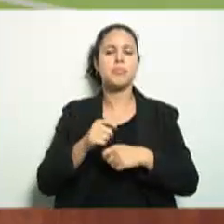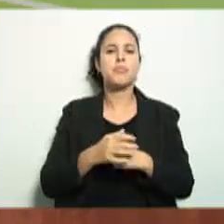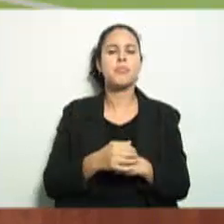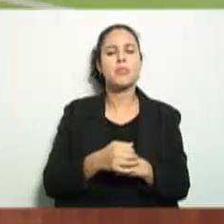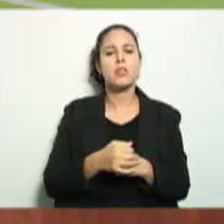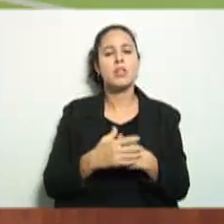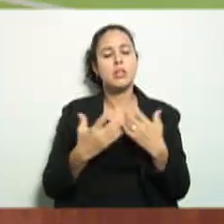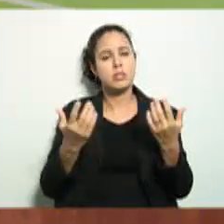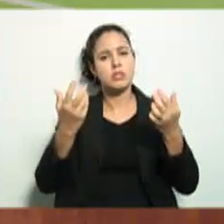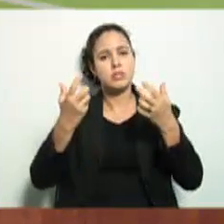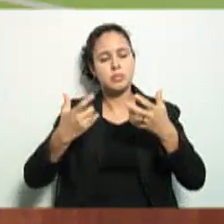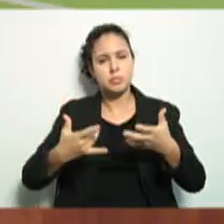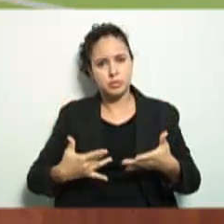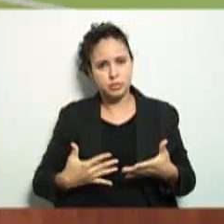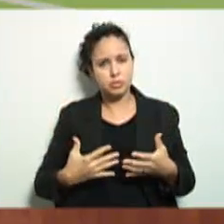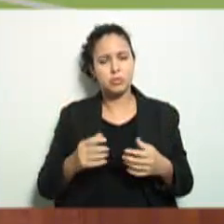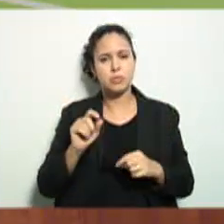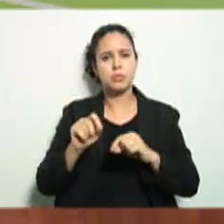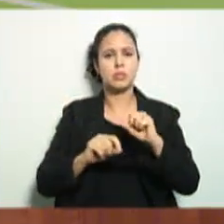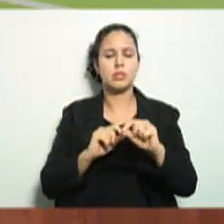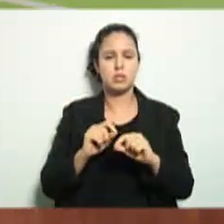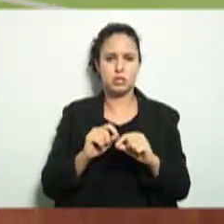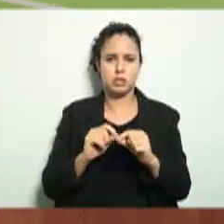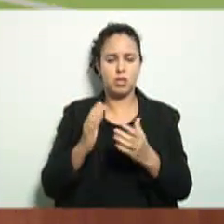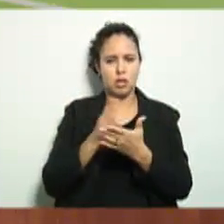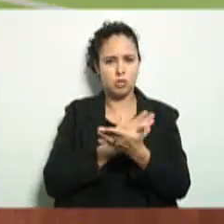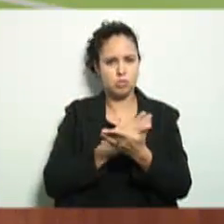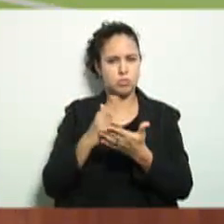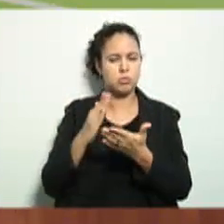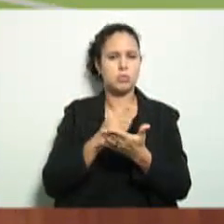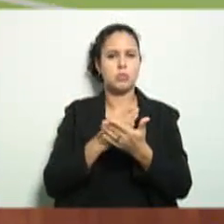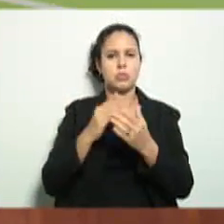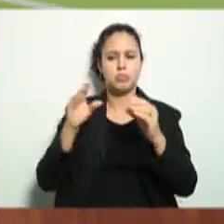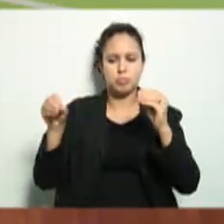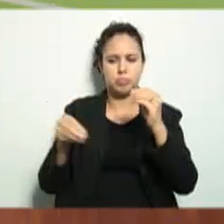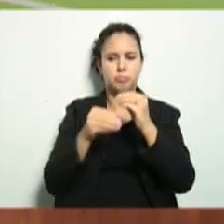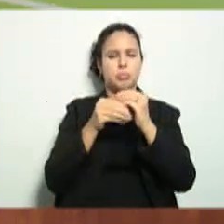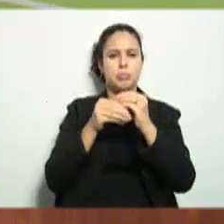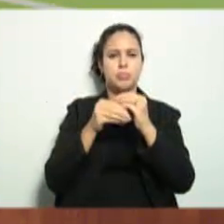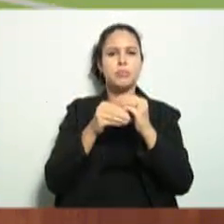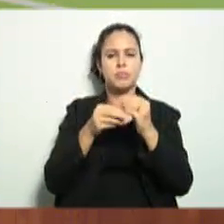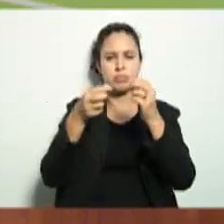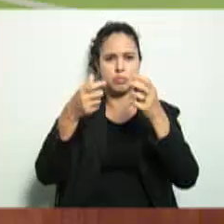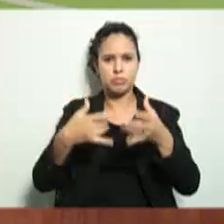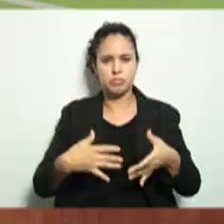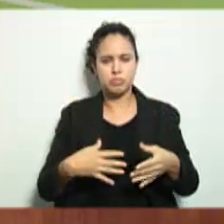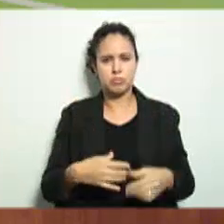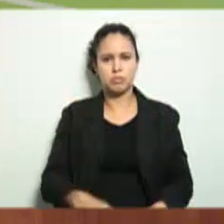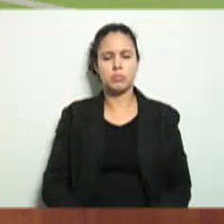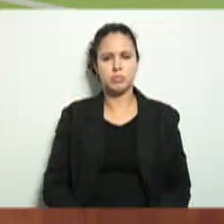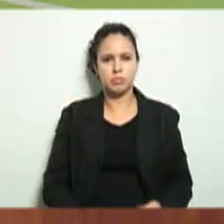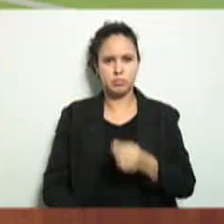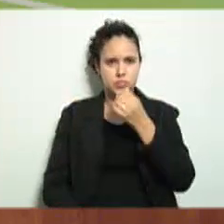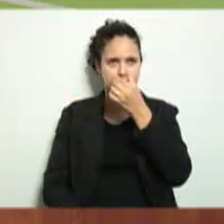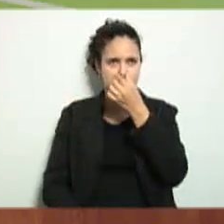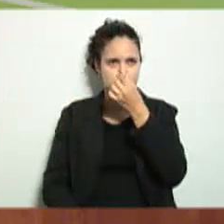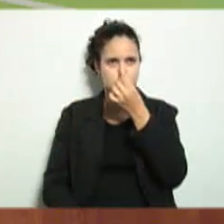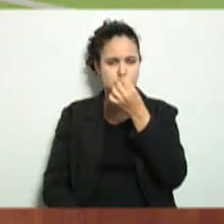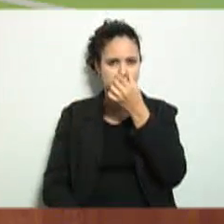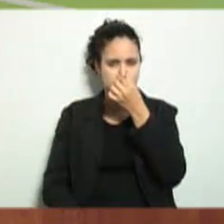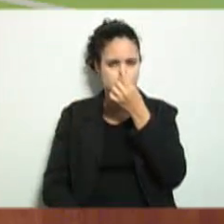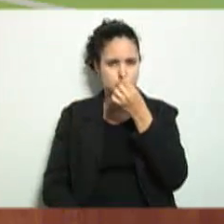acaba falando de algumas situações que eu quero só retomar. Quando a gente foi falando ali de